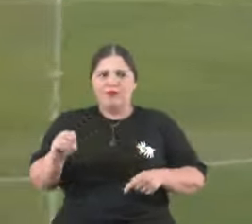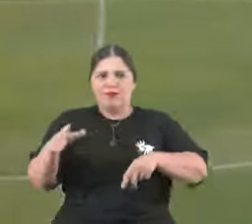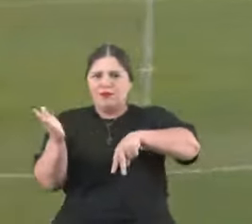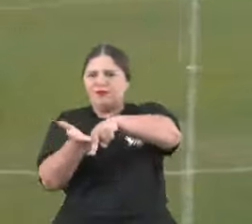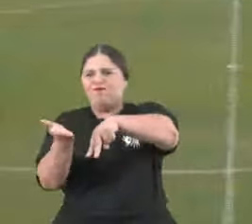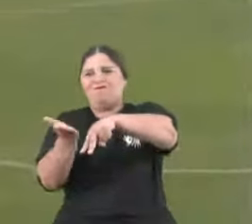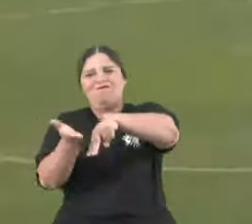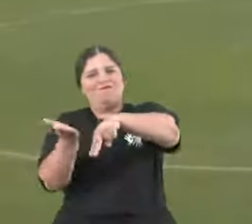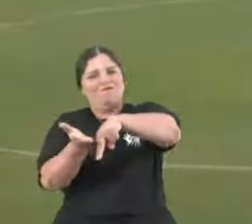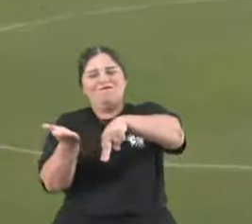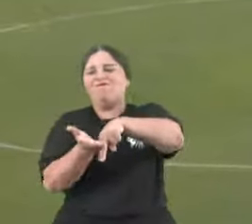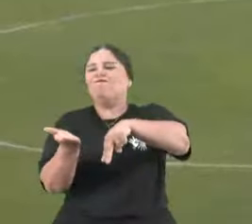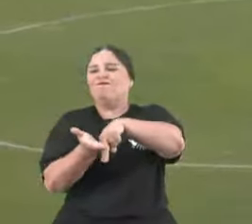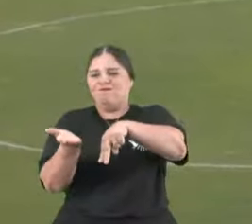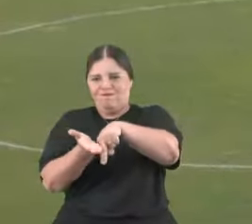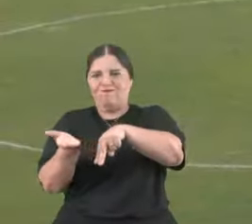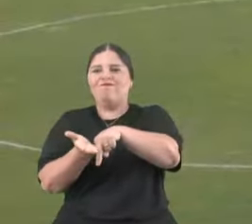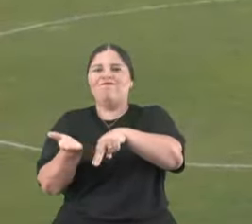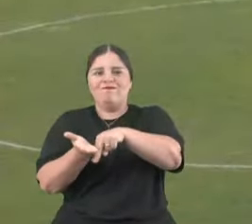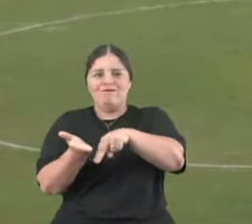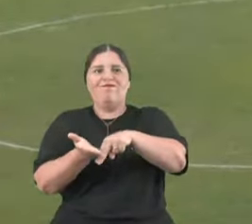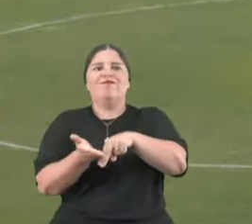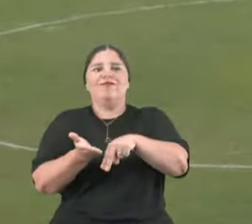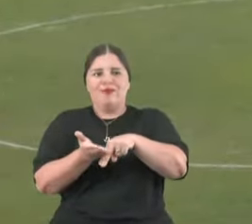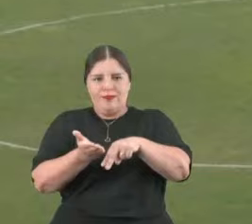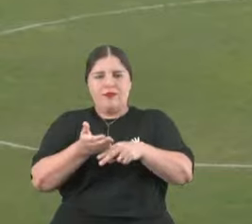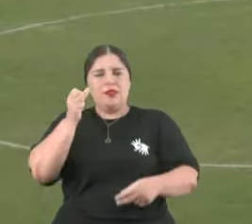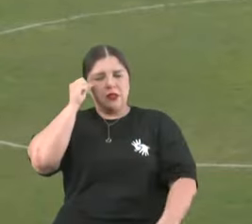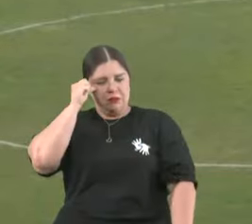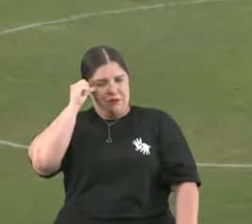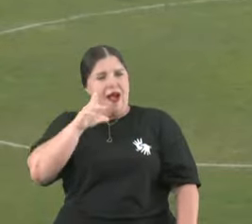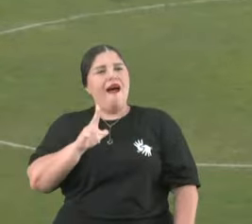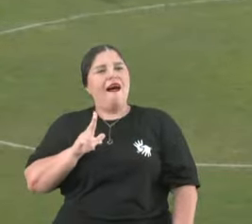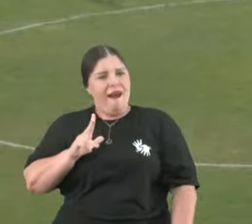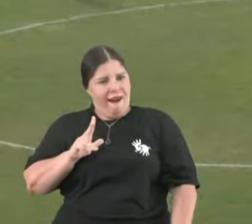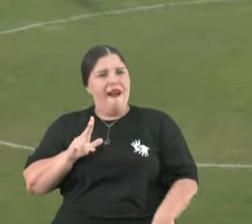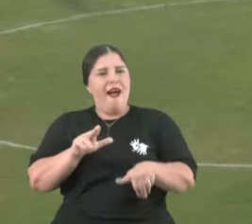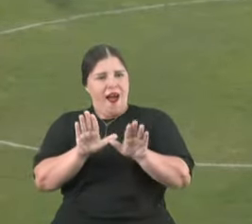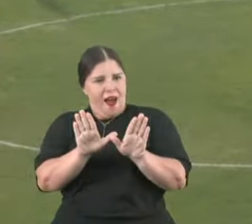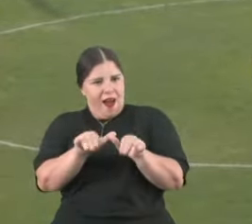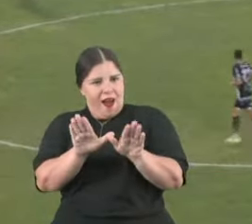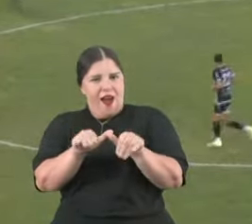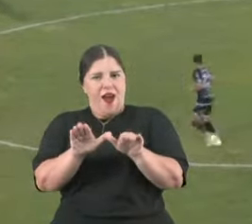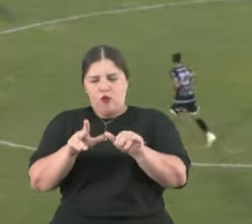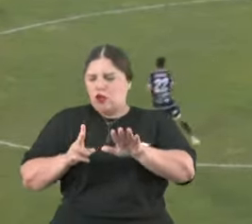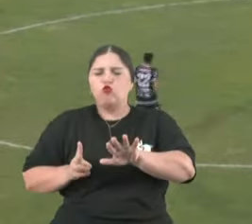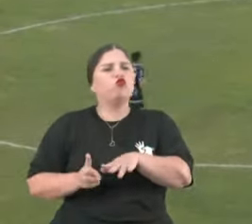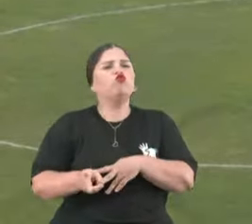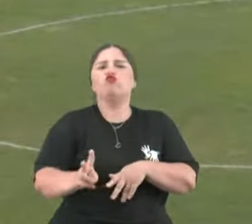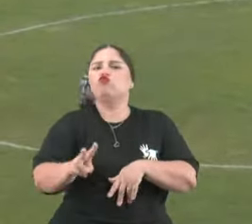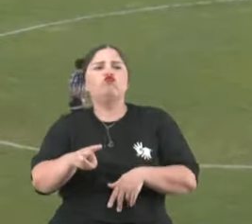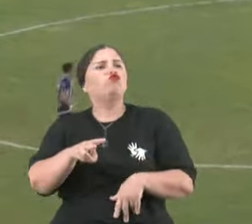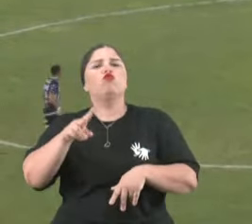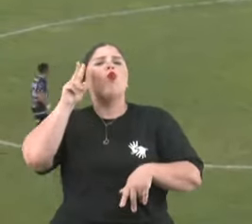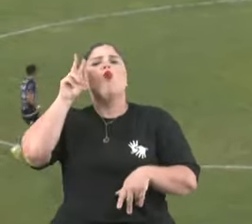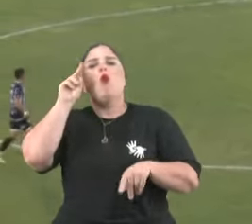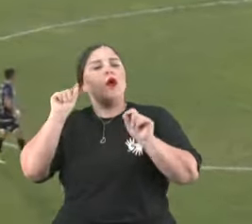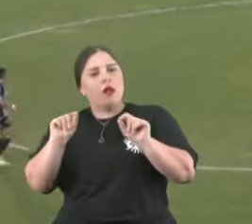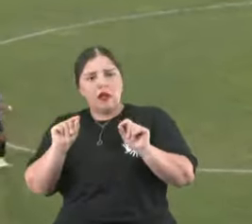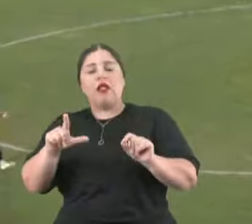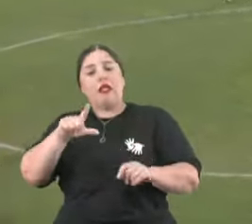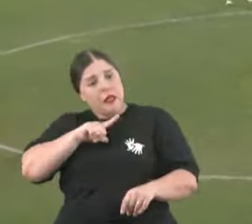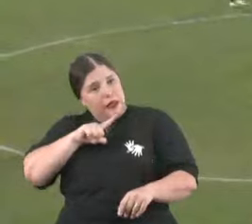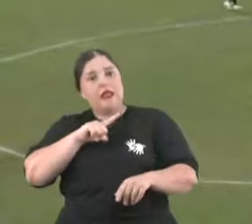meio. Também uma falta tática para que o Asa não progredisse. Mas ele precisa lembrar que já tem um cartão amarelo, viu,